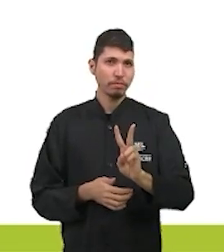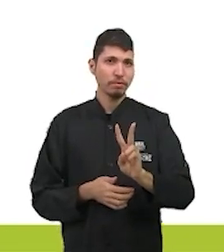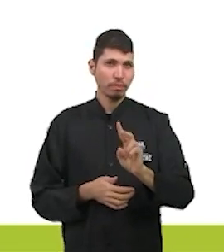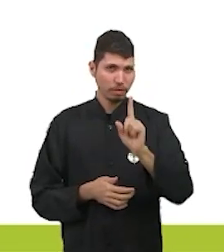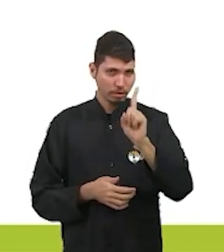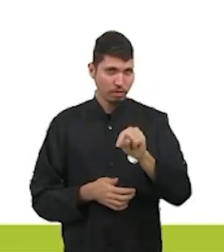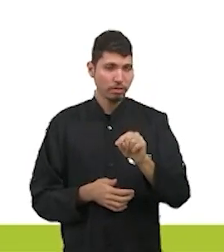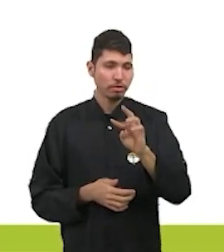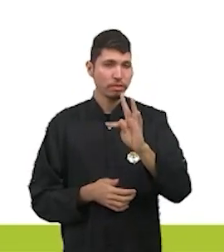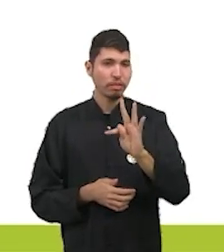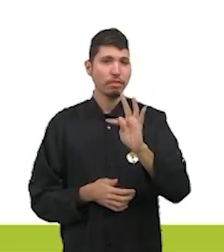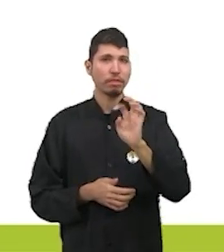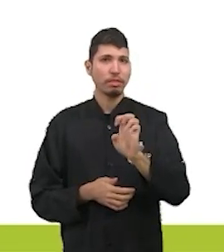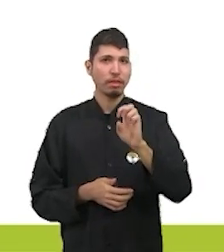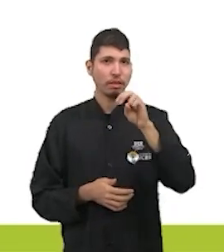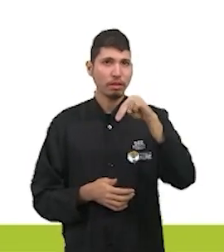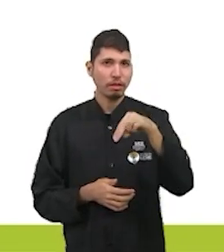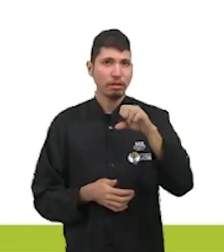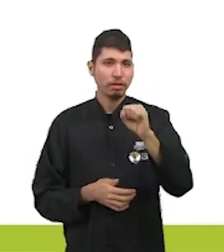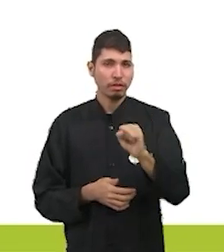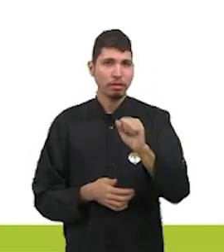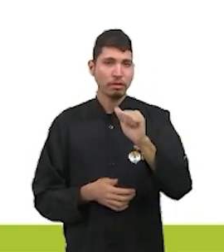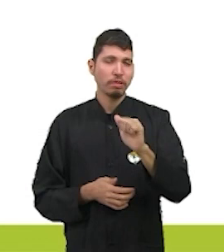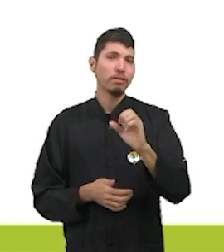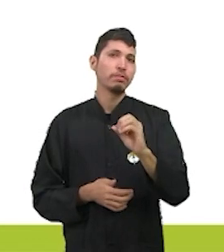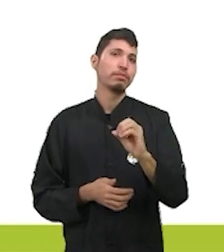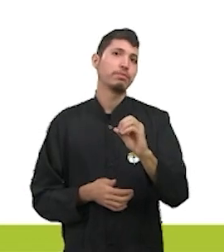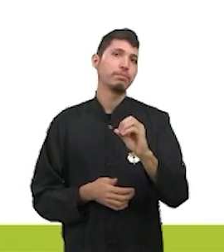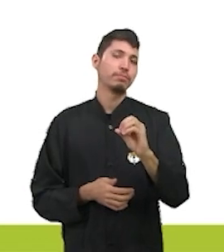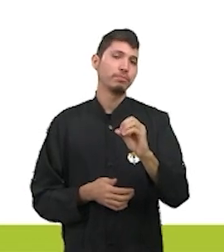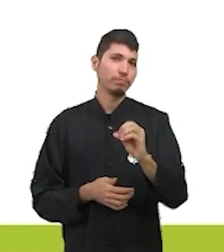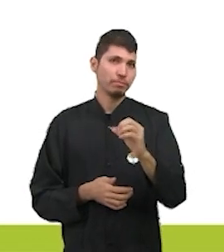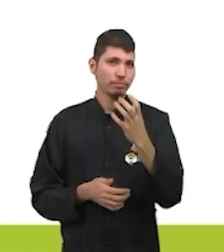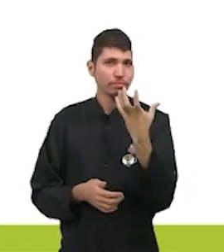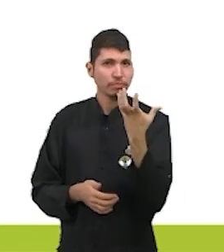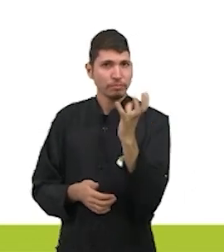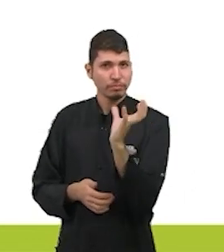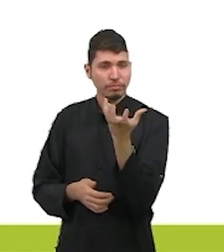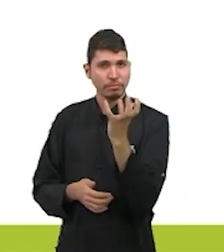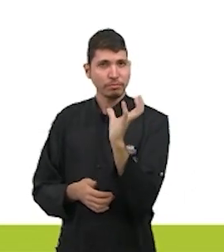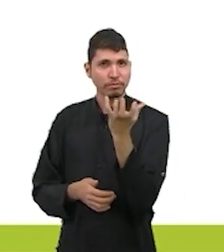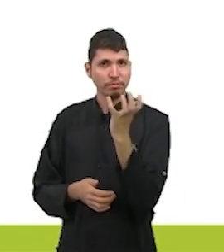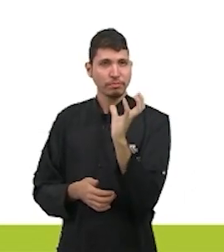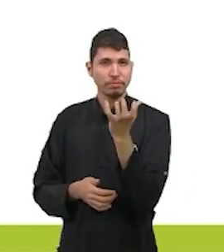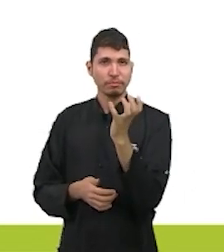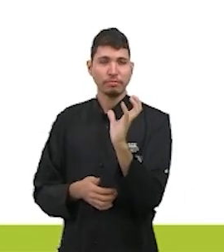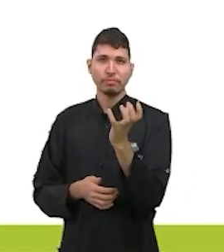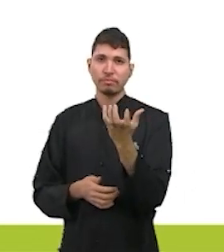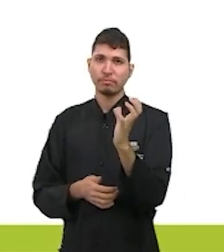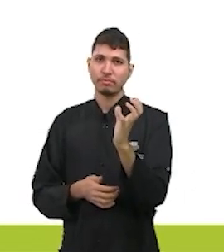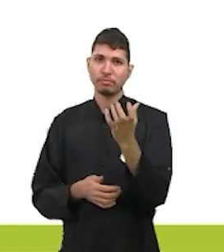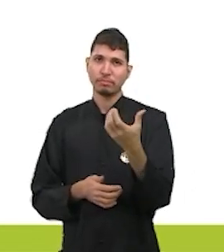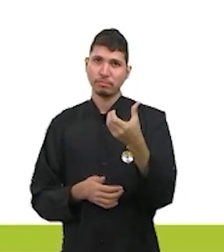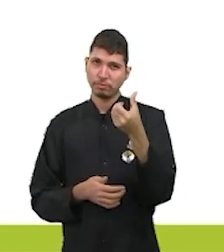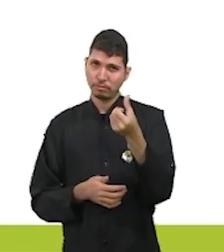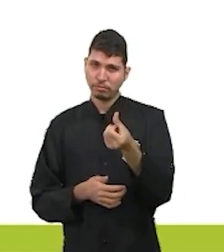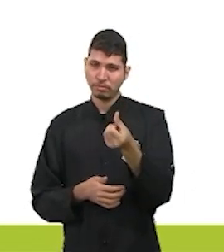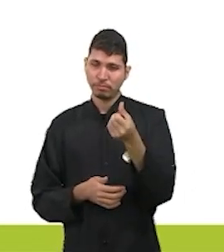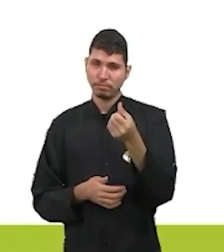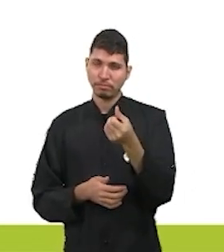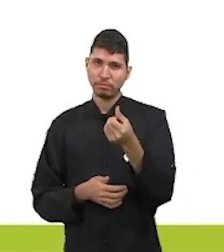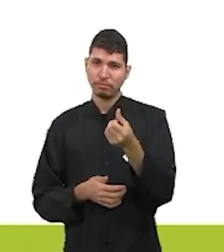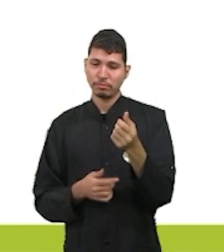tensão. Isso é para as lâmpadas, tá? Então, as lâmpadas eram de 60 de potência e